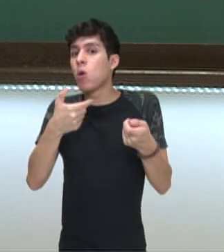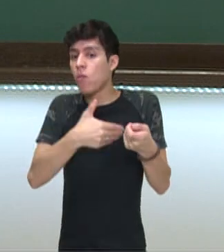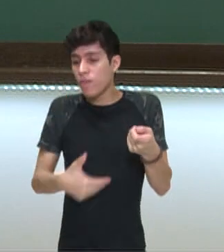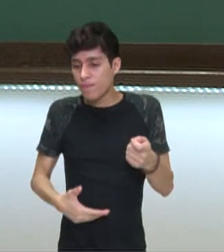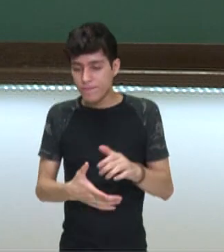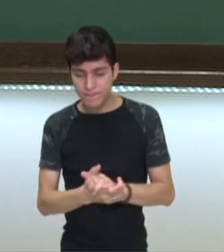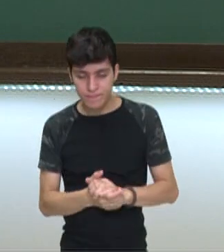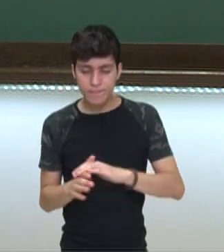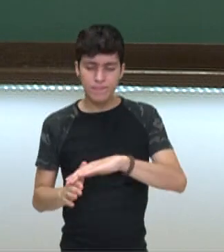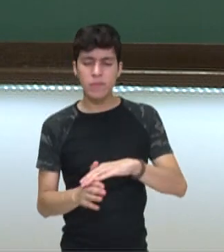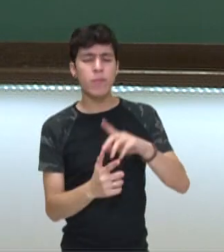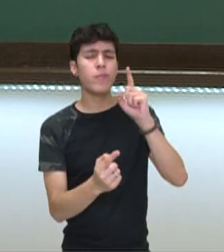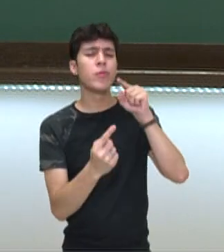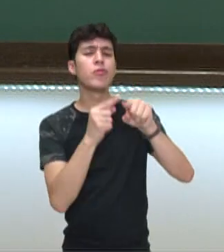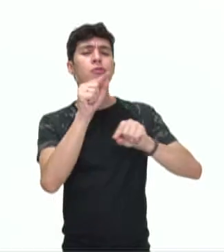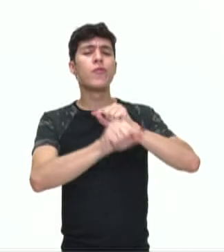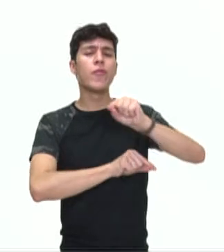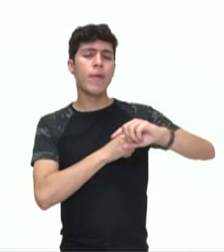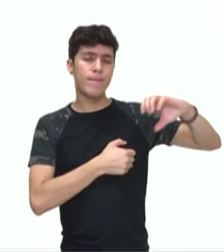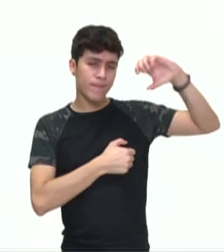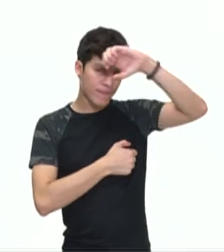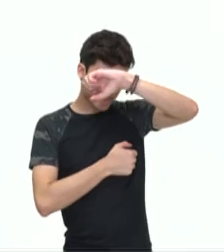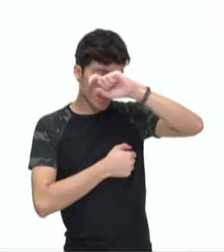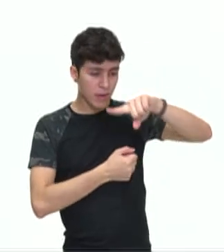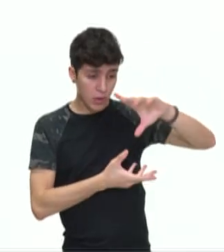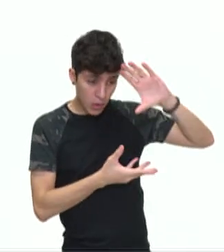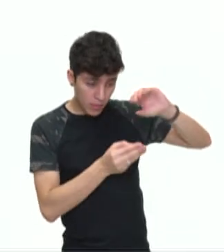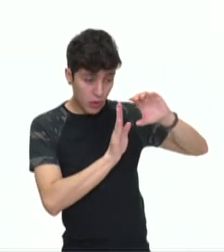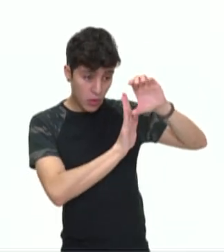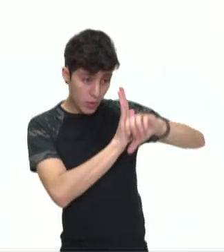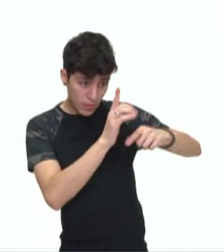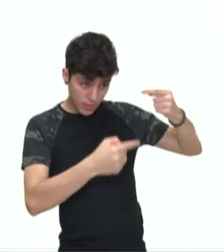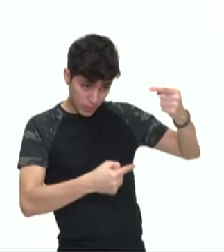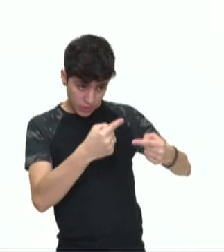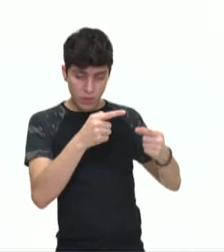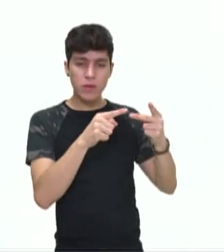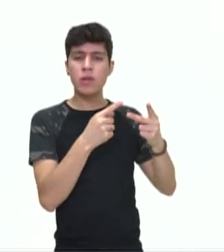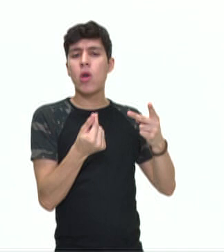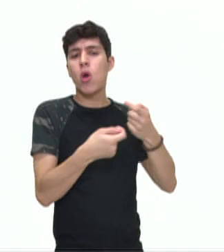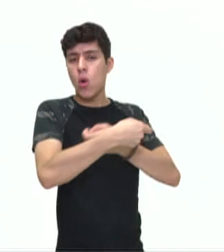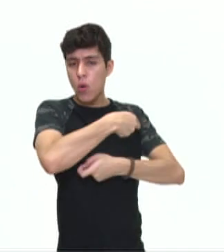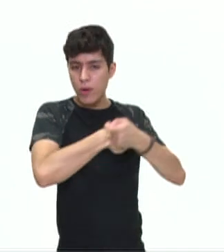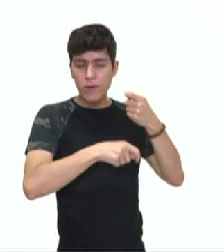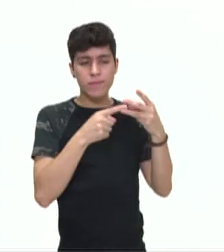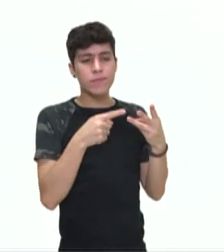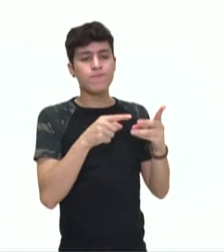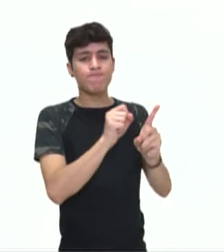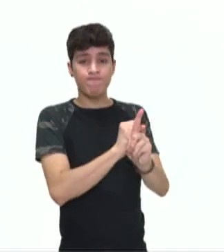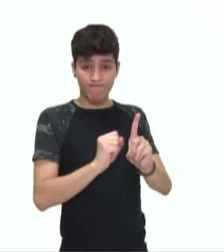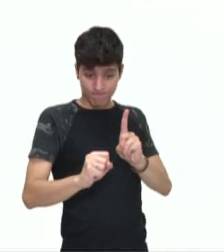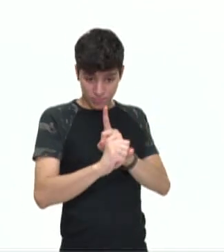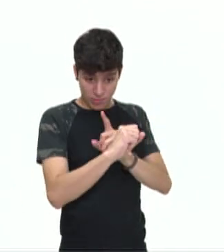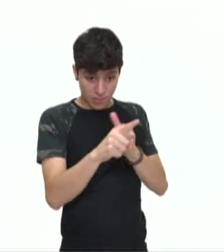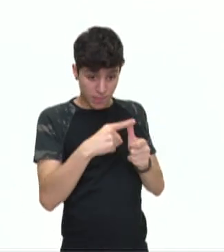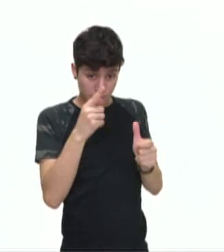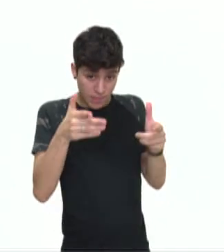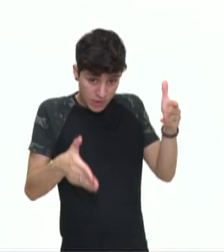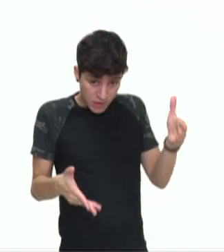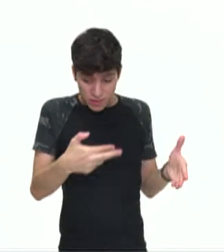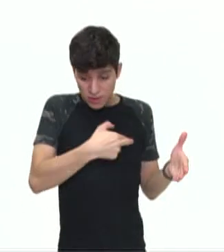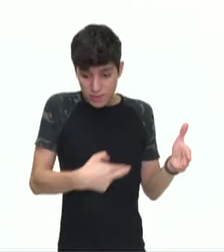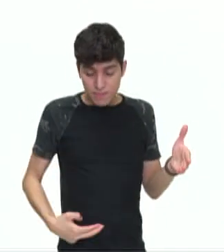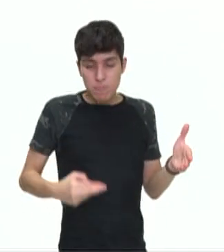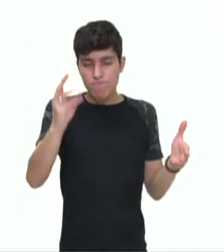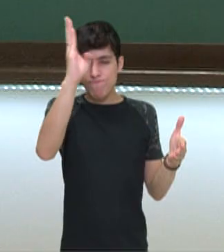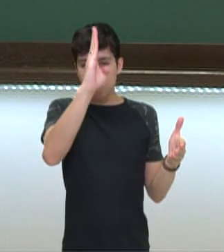para essa nossa aula? É compreender os conceitos políticos, econômicos e sociais da Primeira República